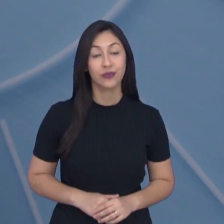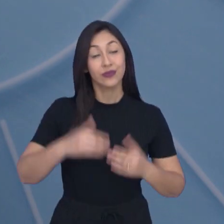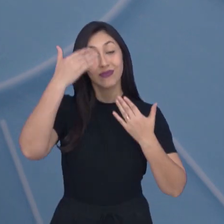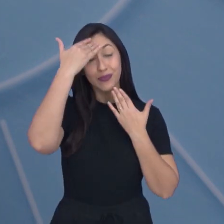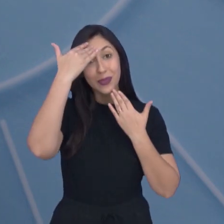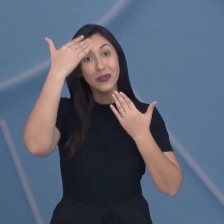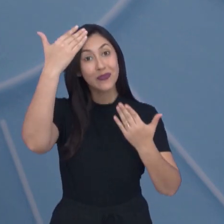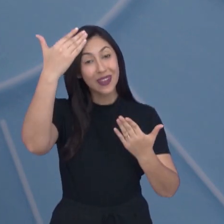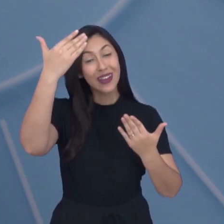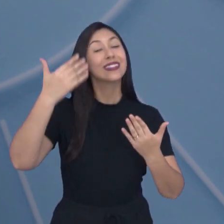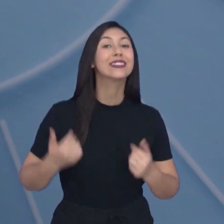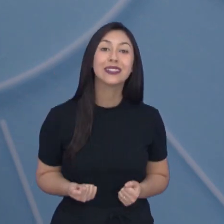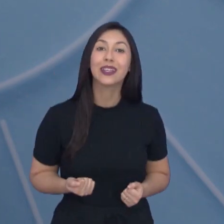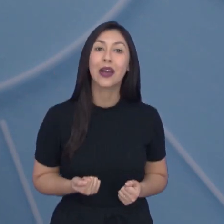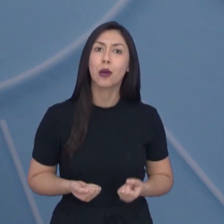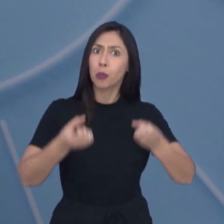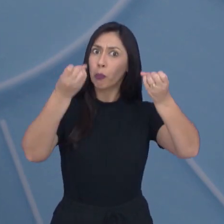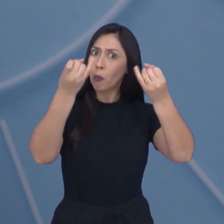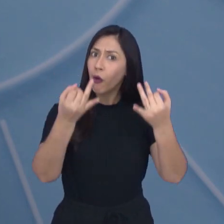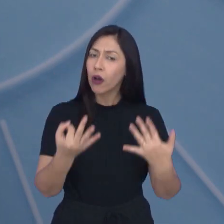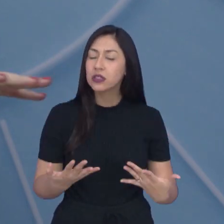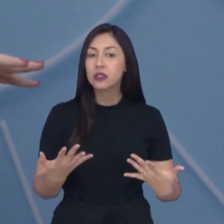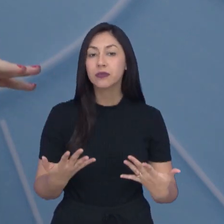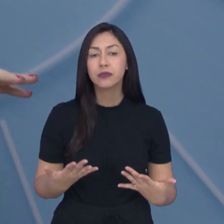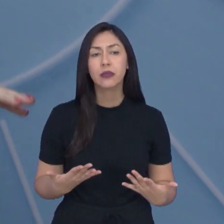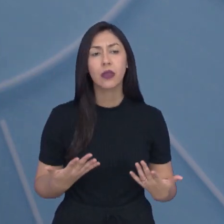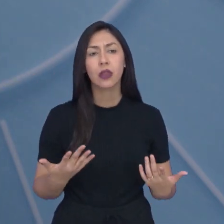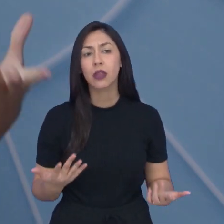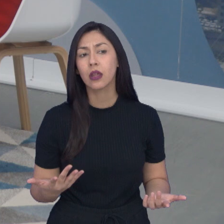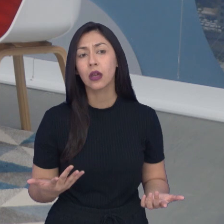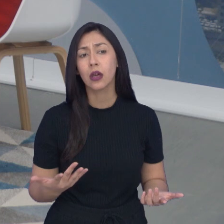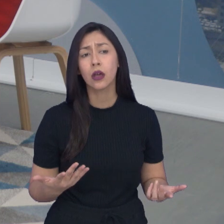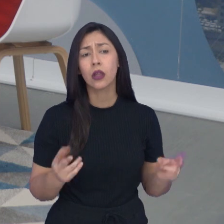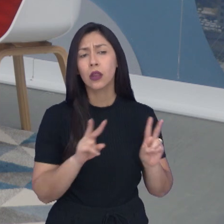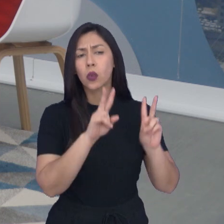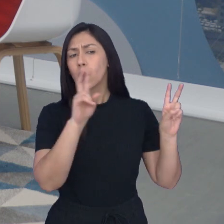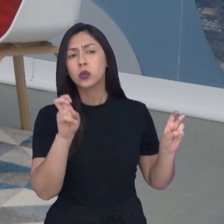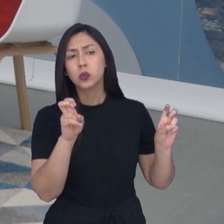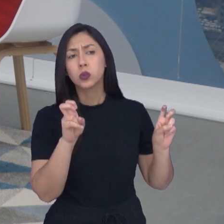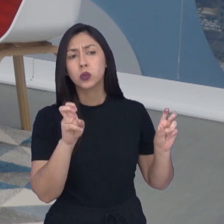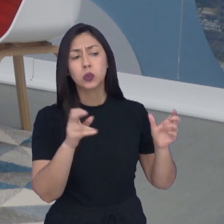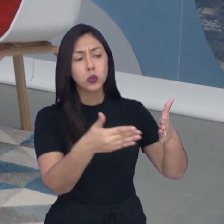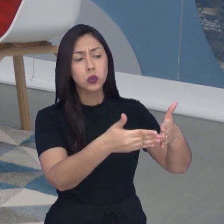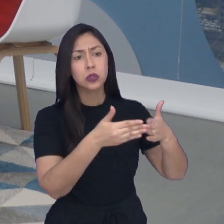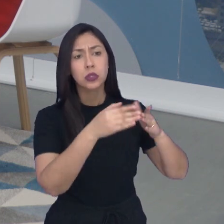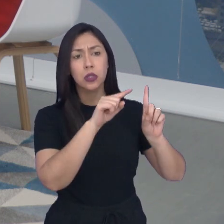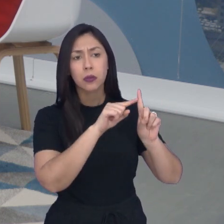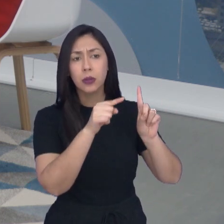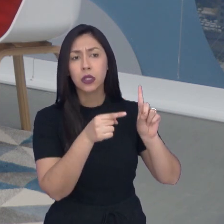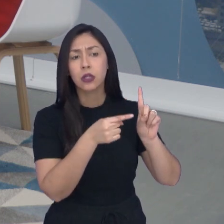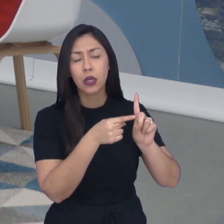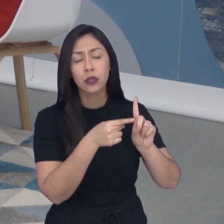Rafaela, então, por essa bela explicação. Estela, a questão da licença maternidade é uma